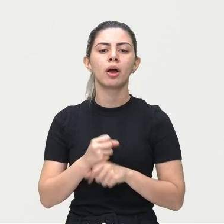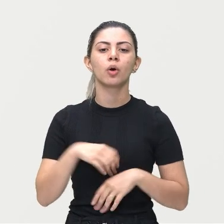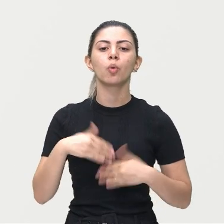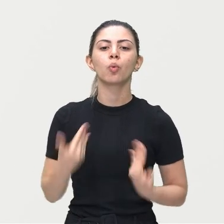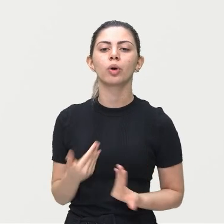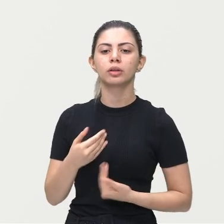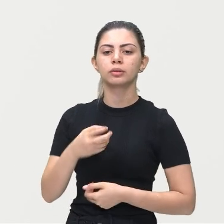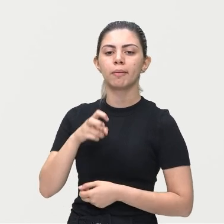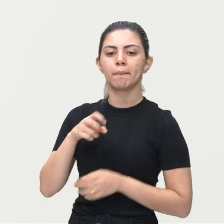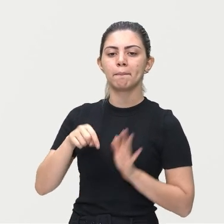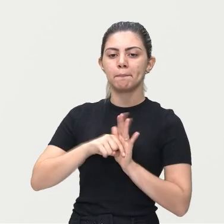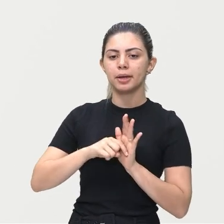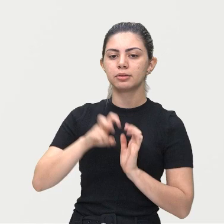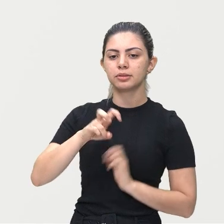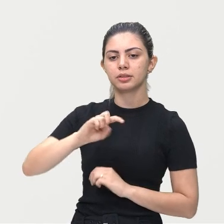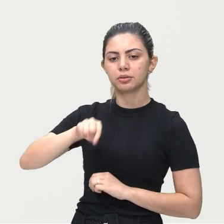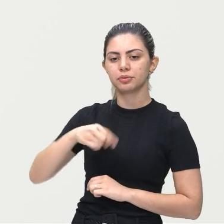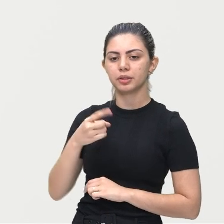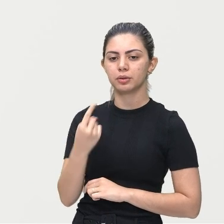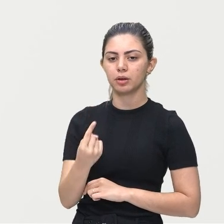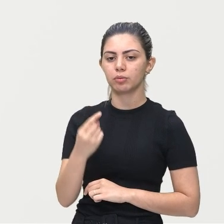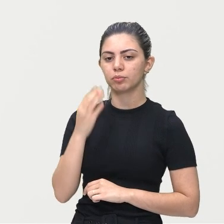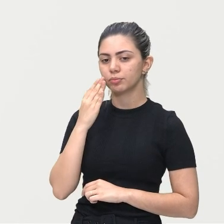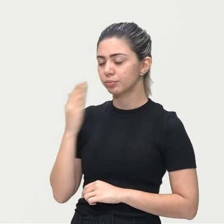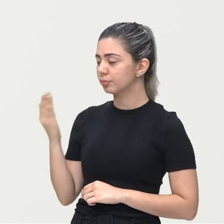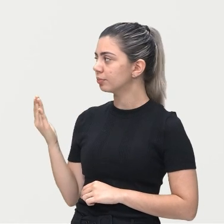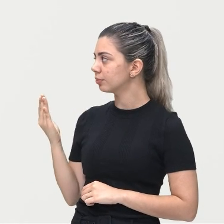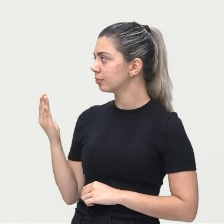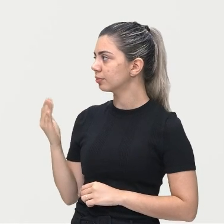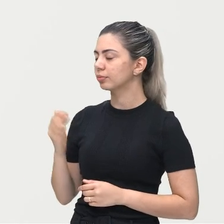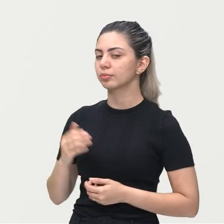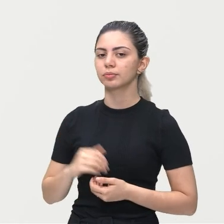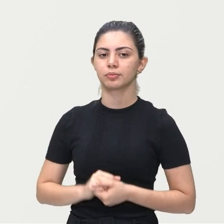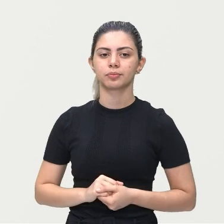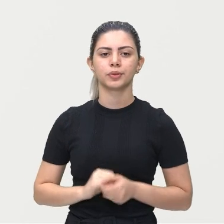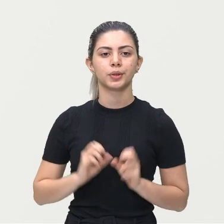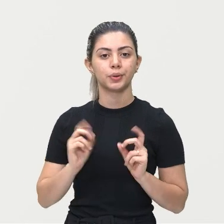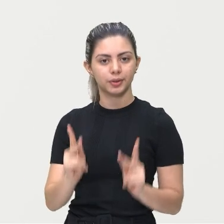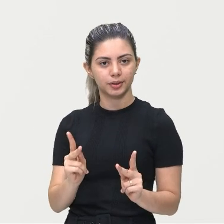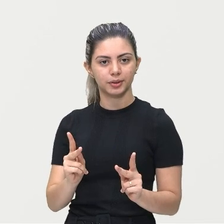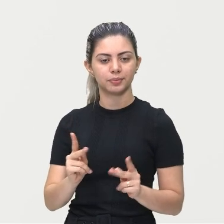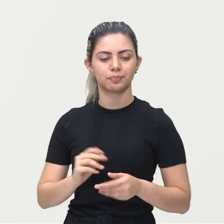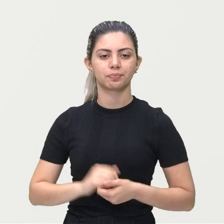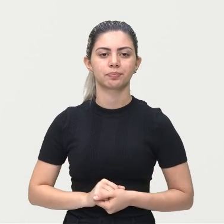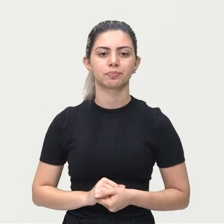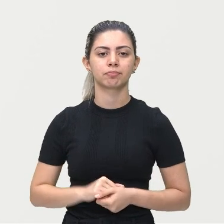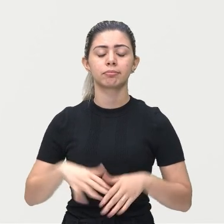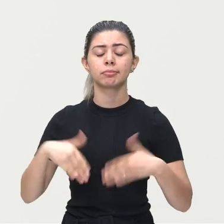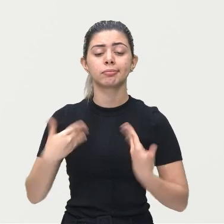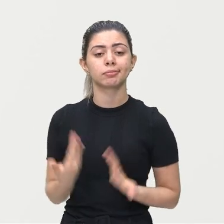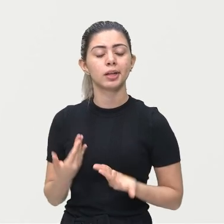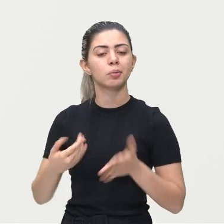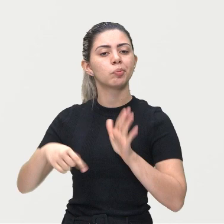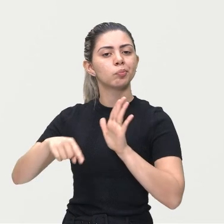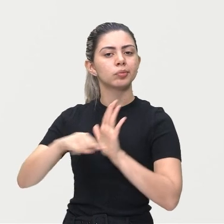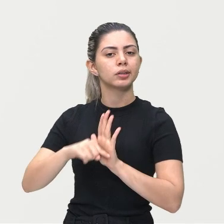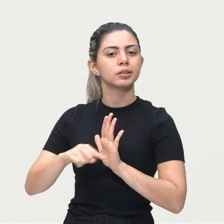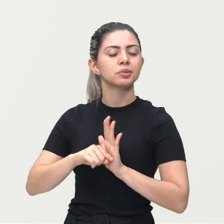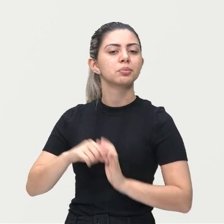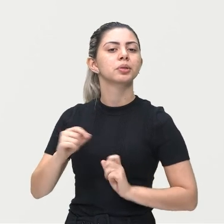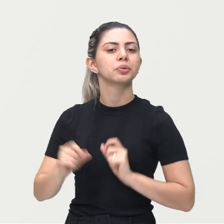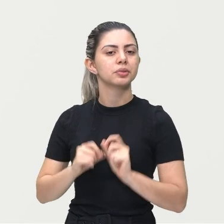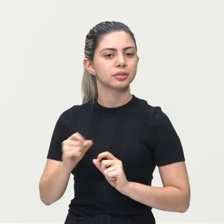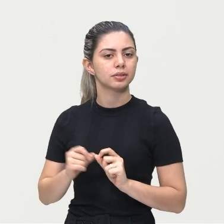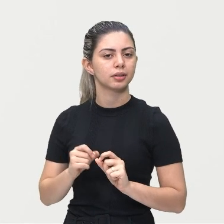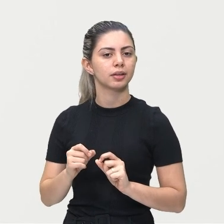5,1. Ok? Que foi a temperatura. Beleza, meu povo? E aí na subtração,